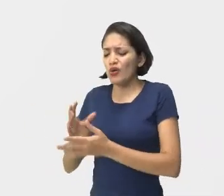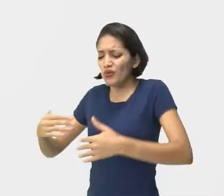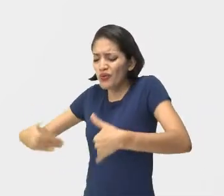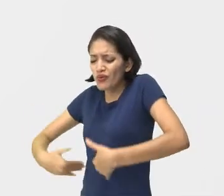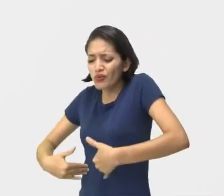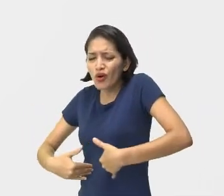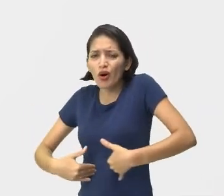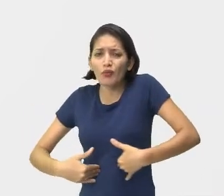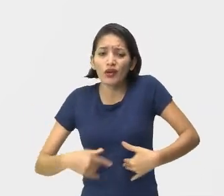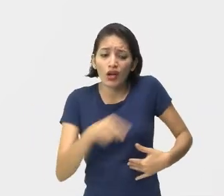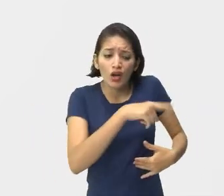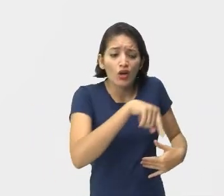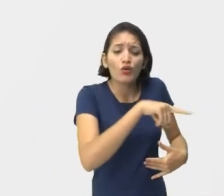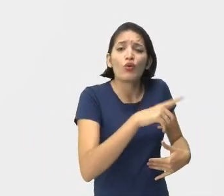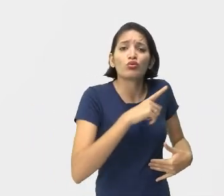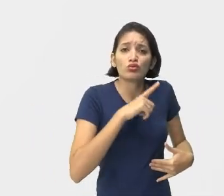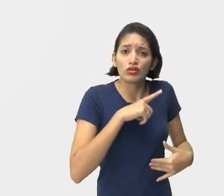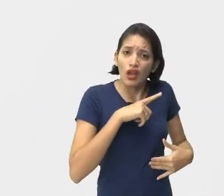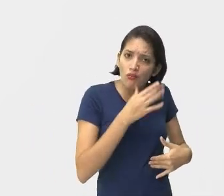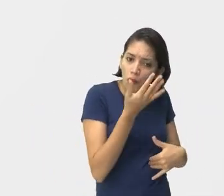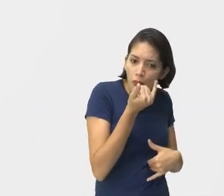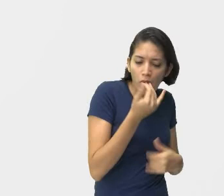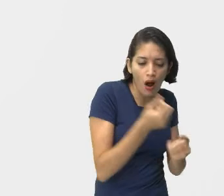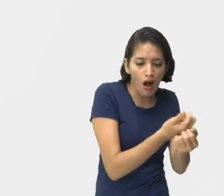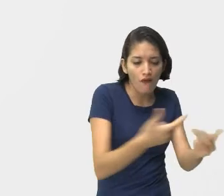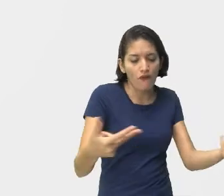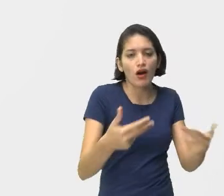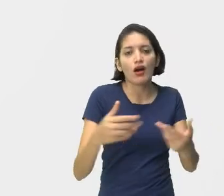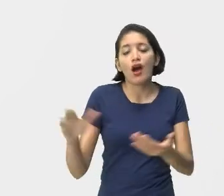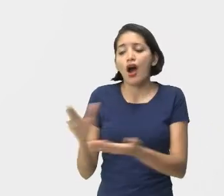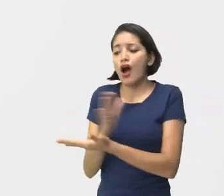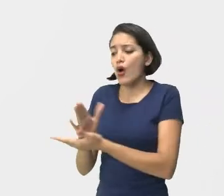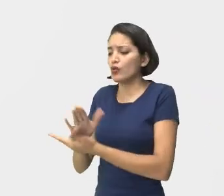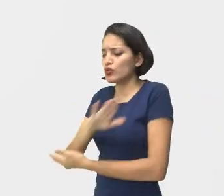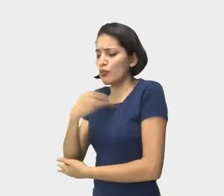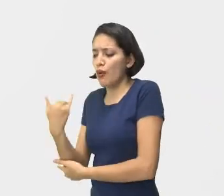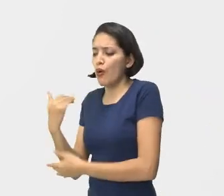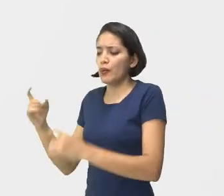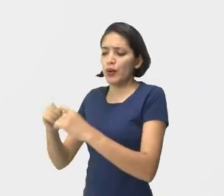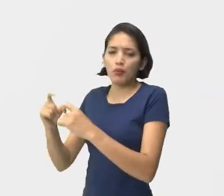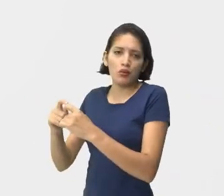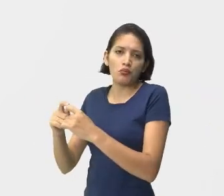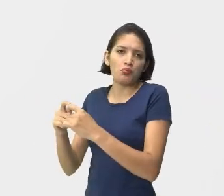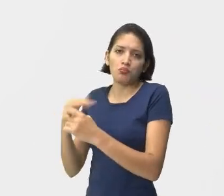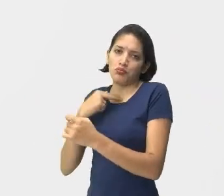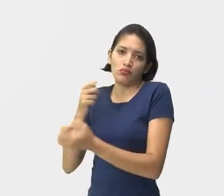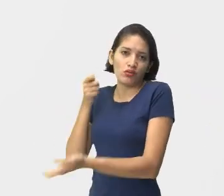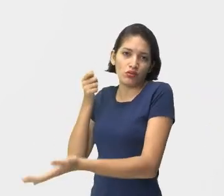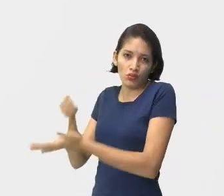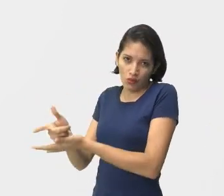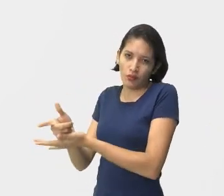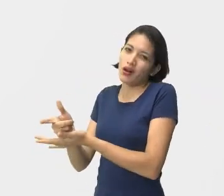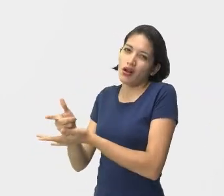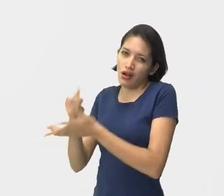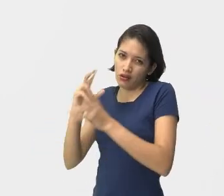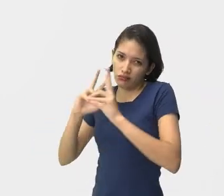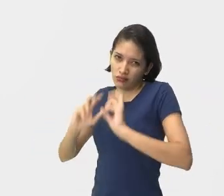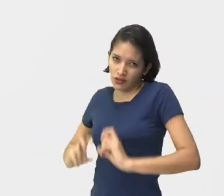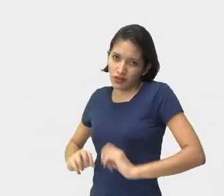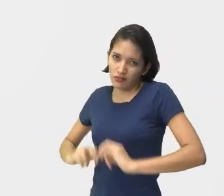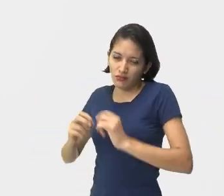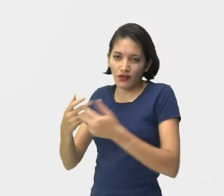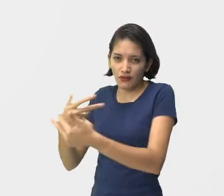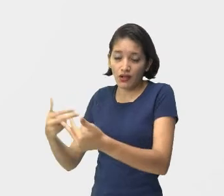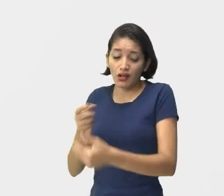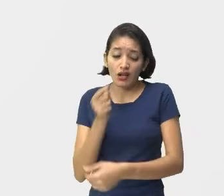outros têm tudo? Por que uns morrem no hospital porque não pode pagar uma consulta muito cara muitas vezes